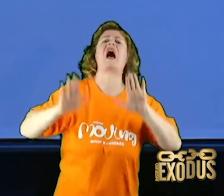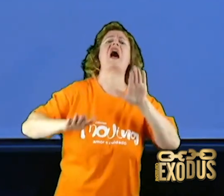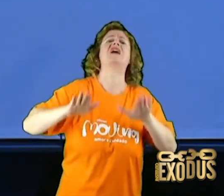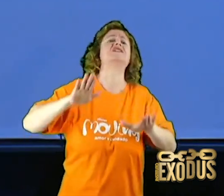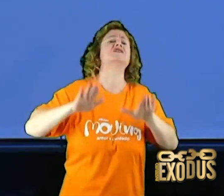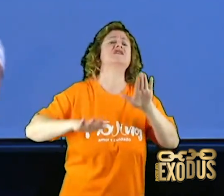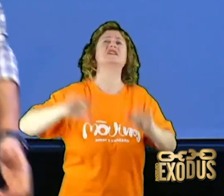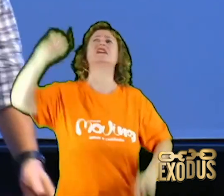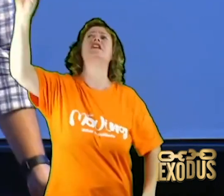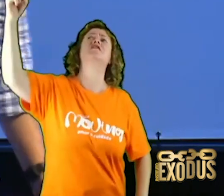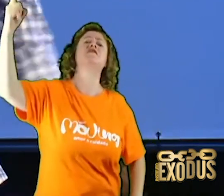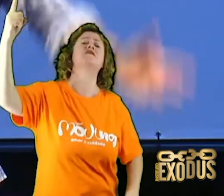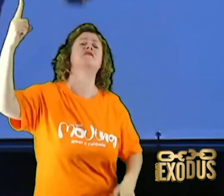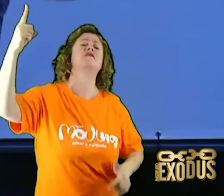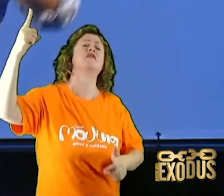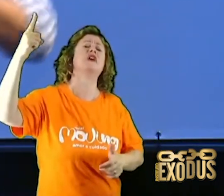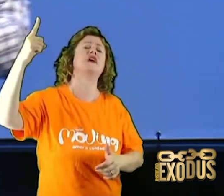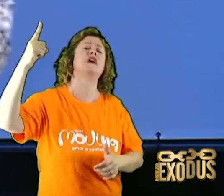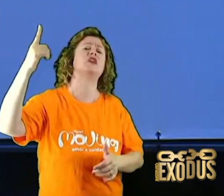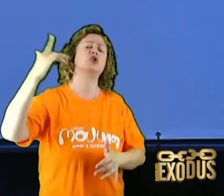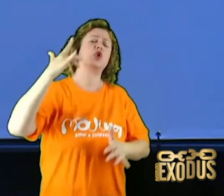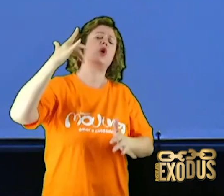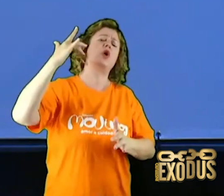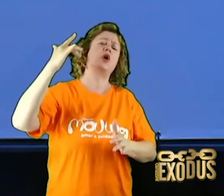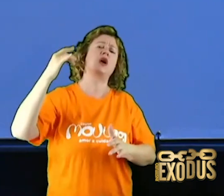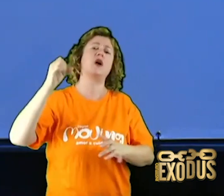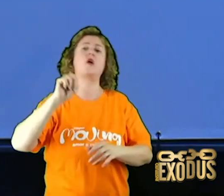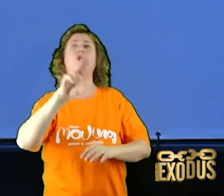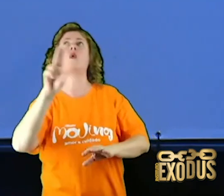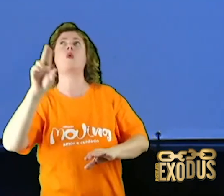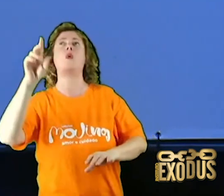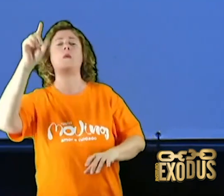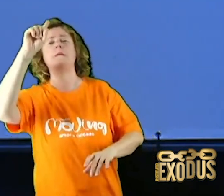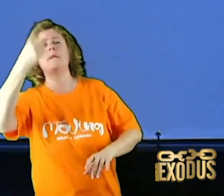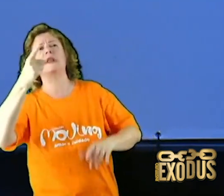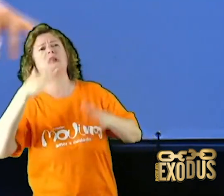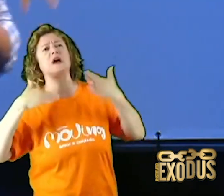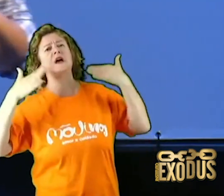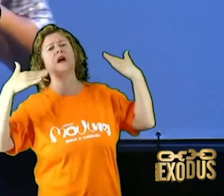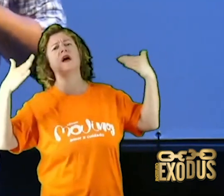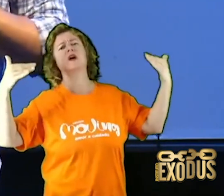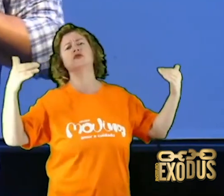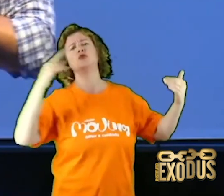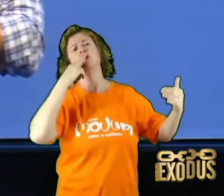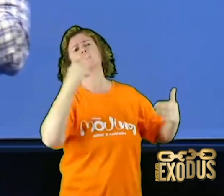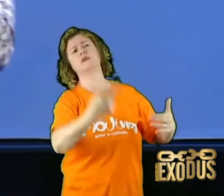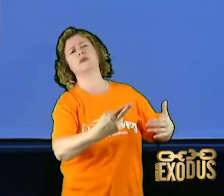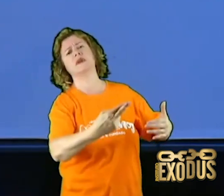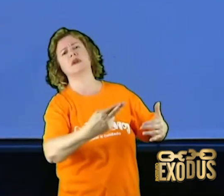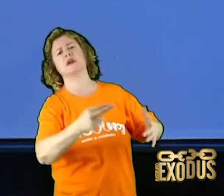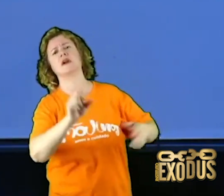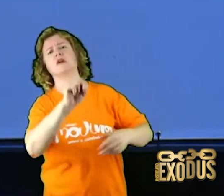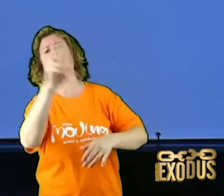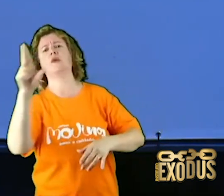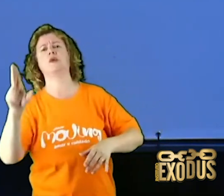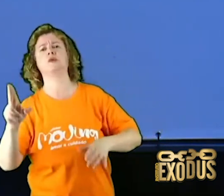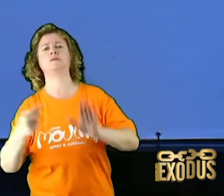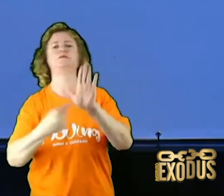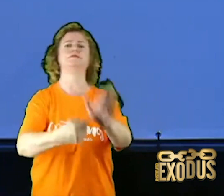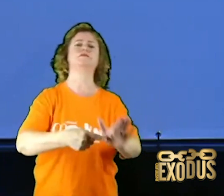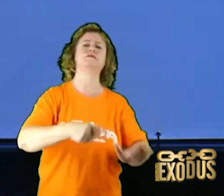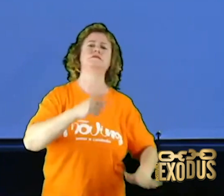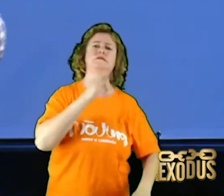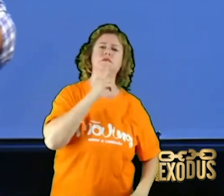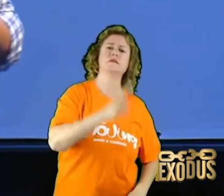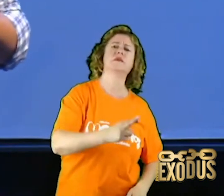o dedo ao teu favor, manda um anjo te responder, manda alguém trazer para você uma solução, uma saída